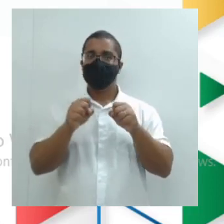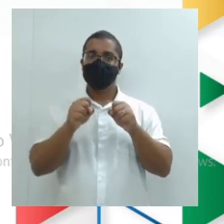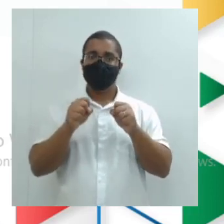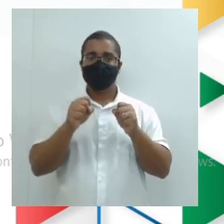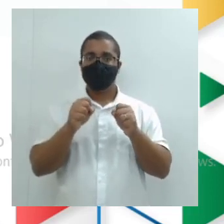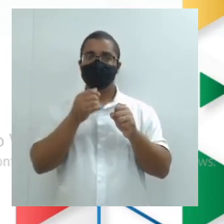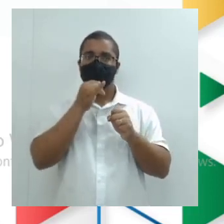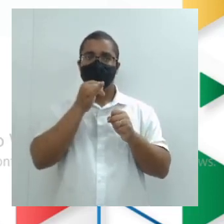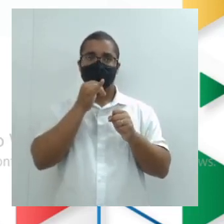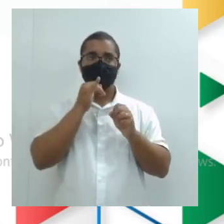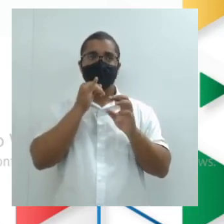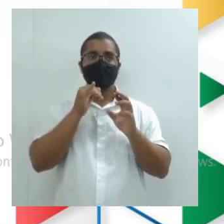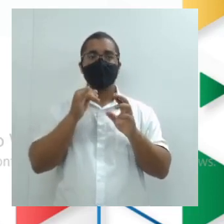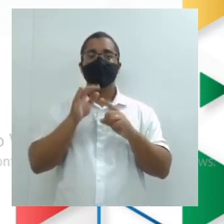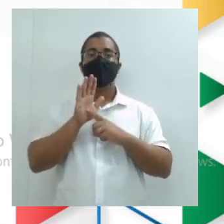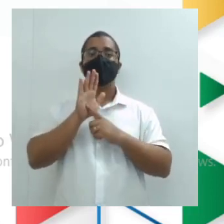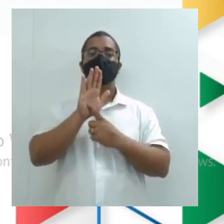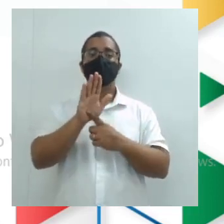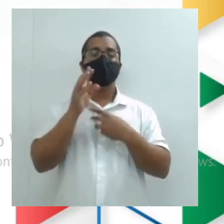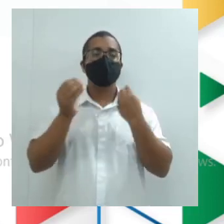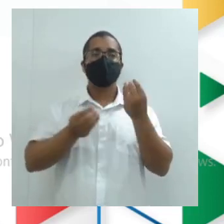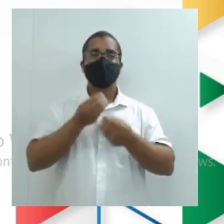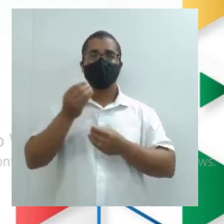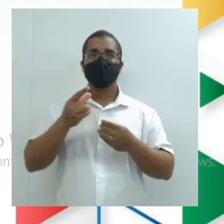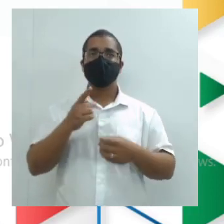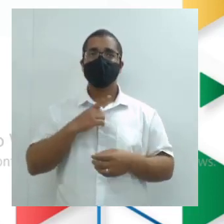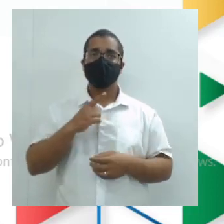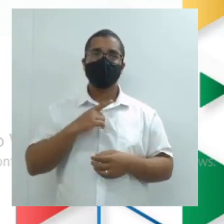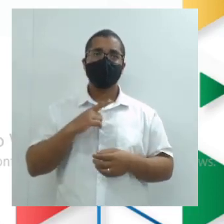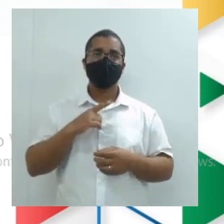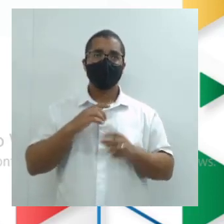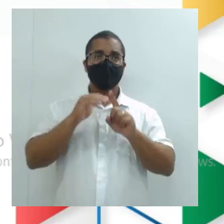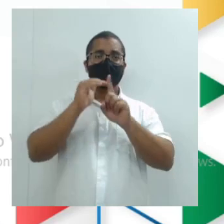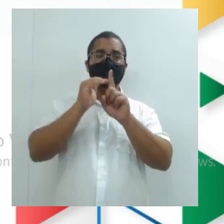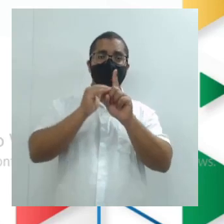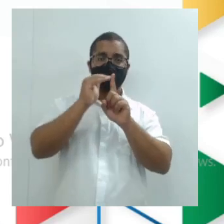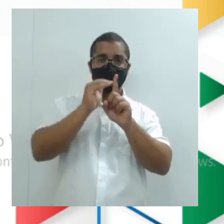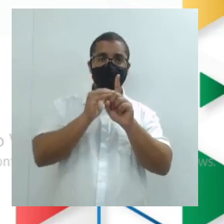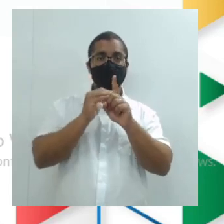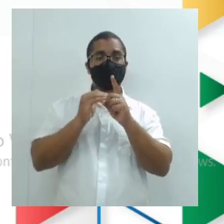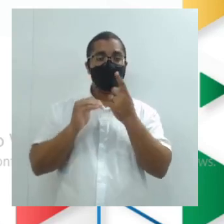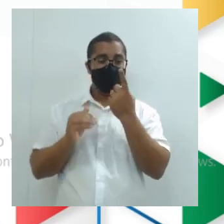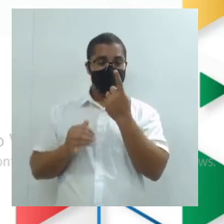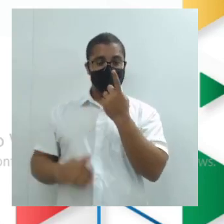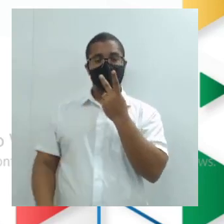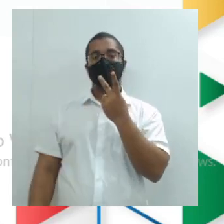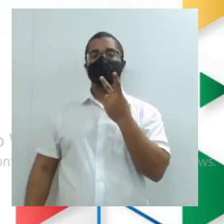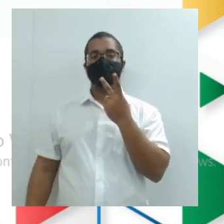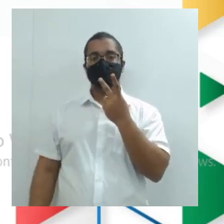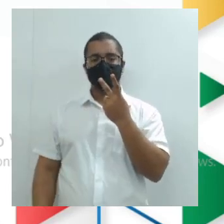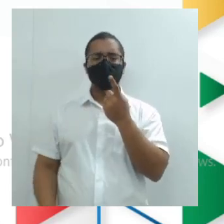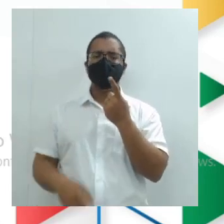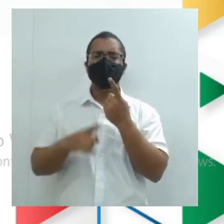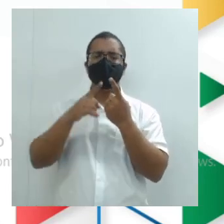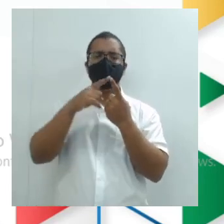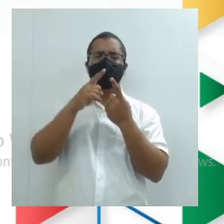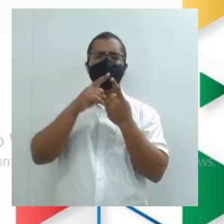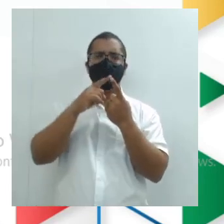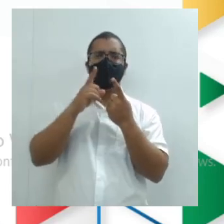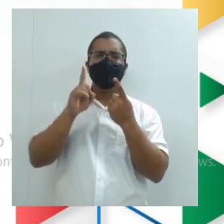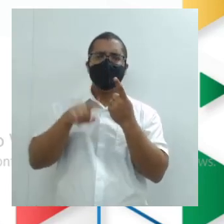do zero, podemos representar a situação em termômetro de duas formas. Ele não disse